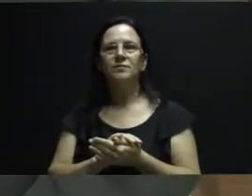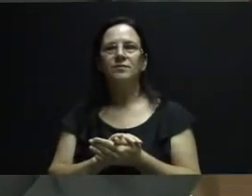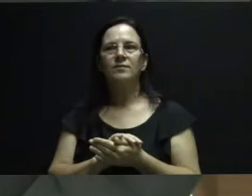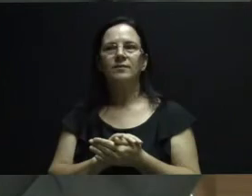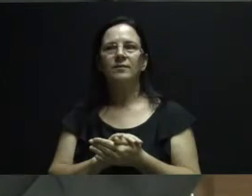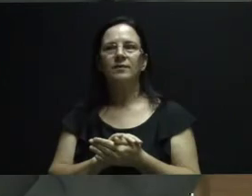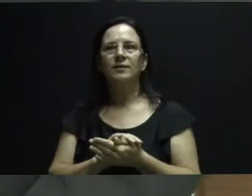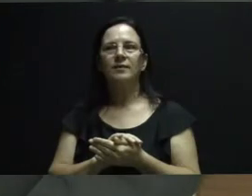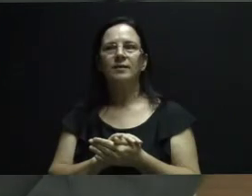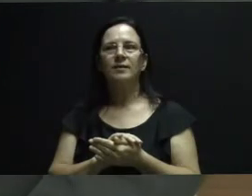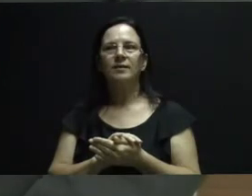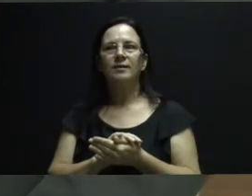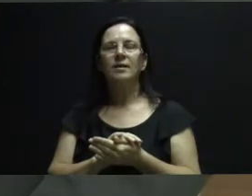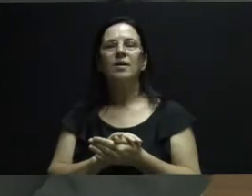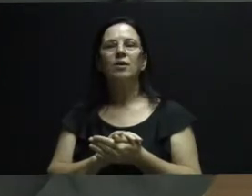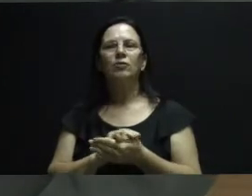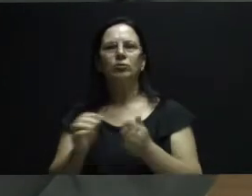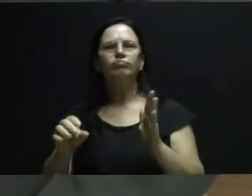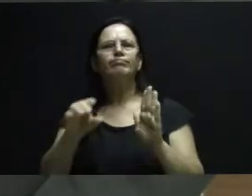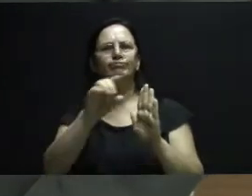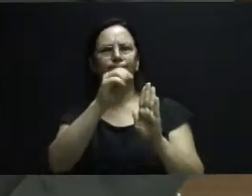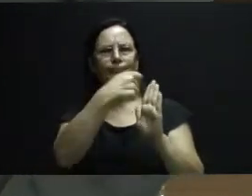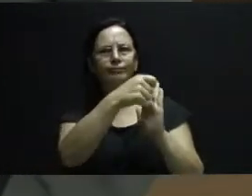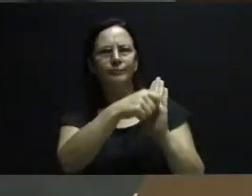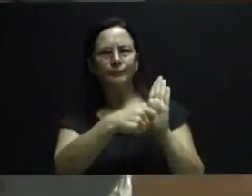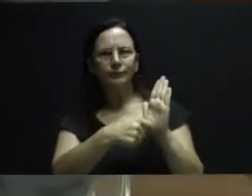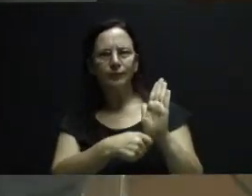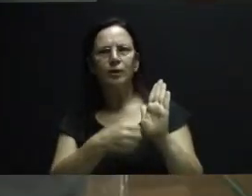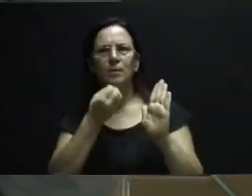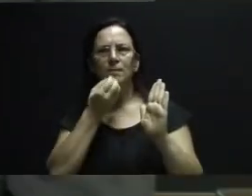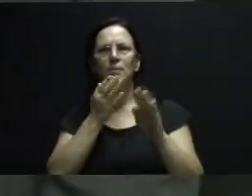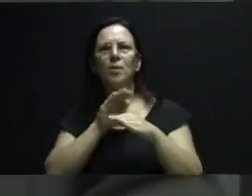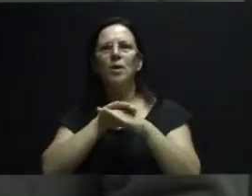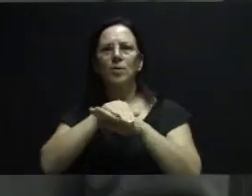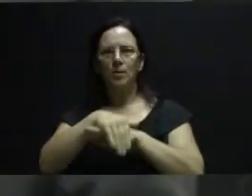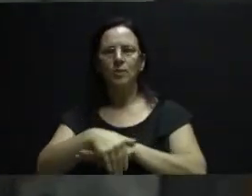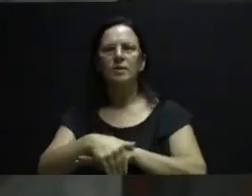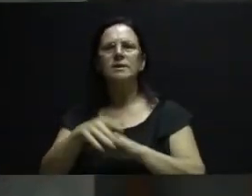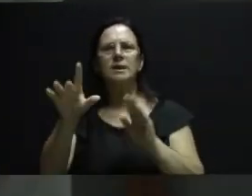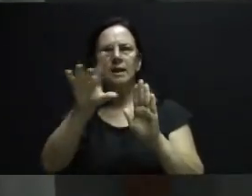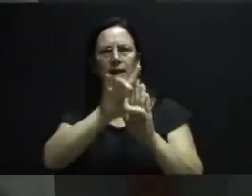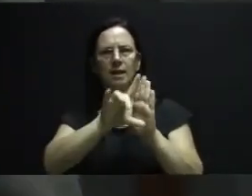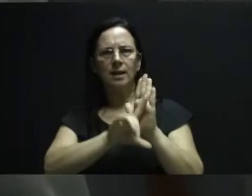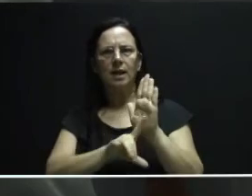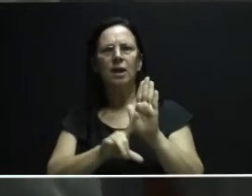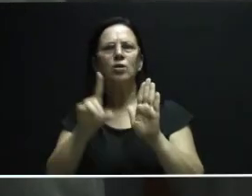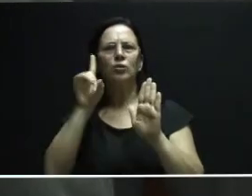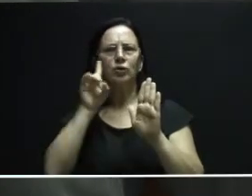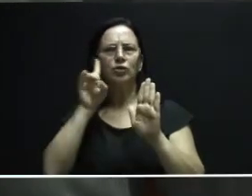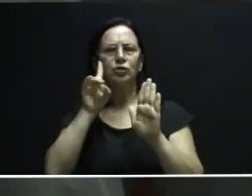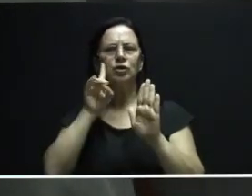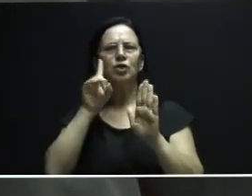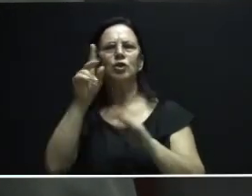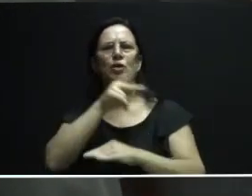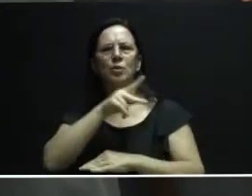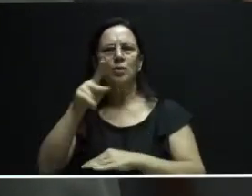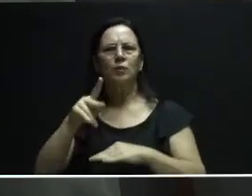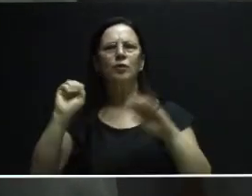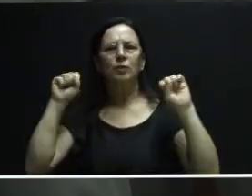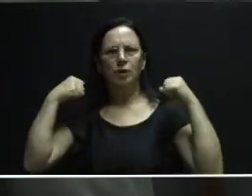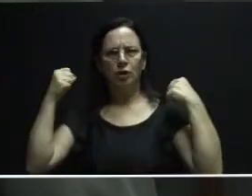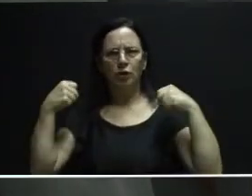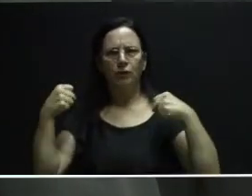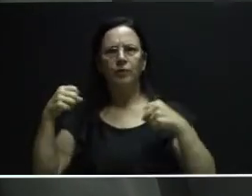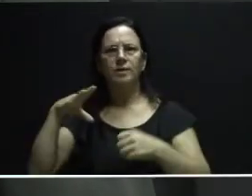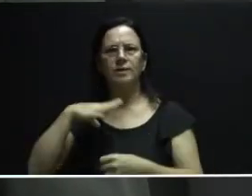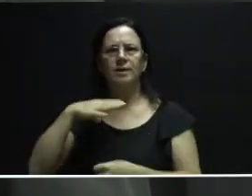obra, foi de sua autoria. Bom, boa noite a todos. Sim, é uma lei que institui o Dia do Educador Físico no município de Cubatão e